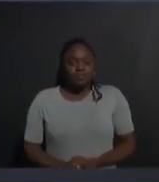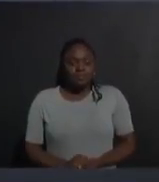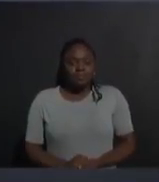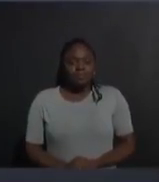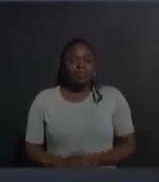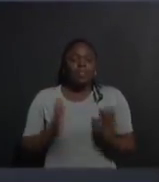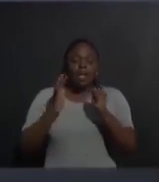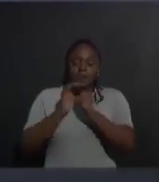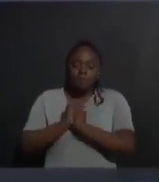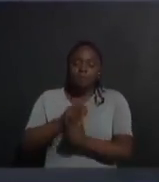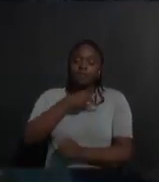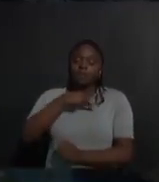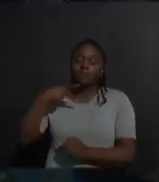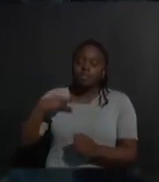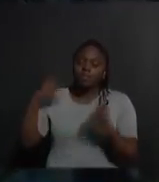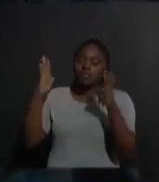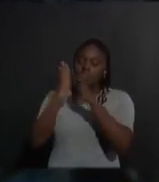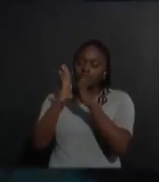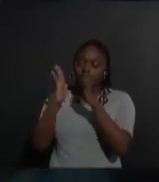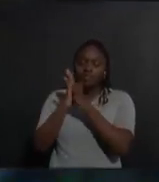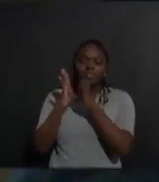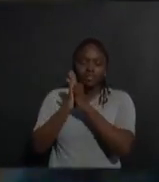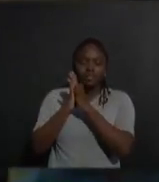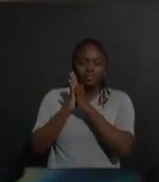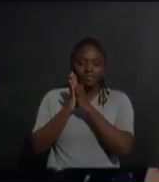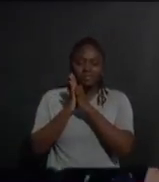Amém, pastora Zenete Rodrigues.